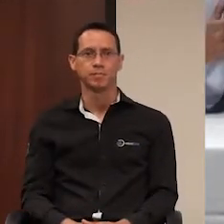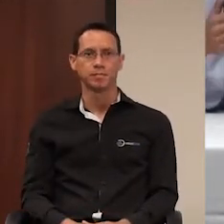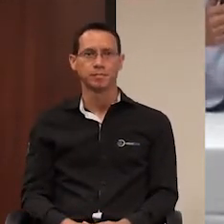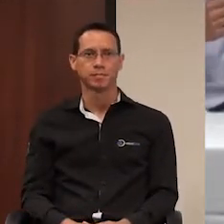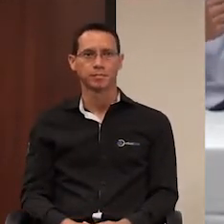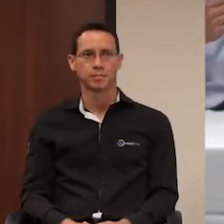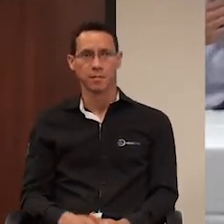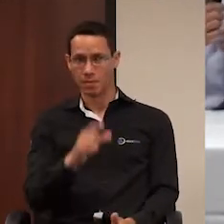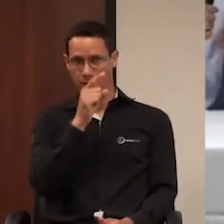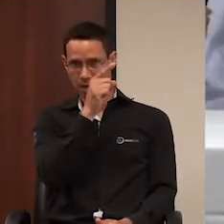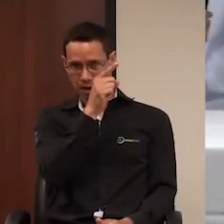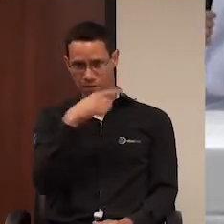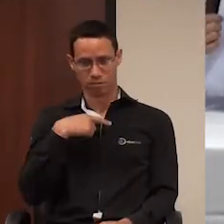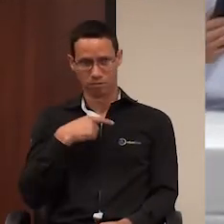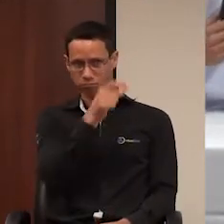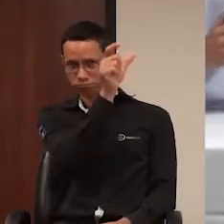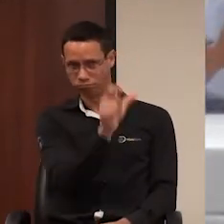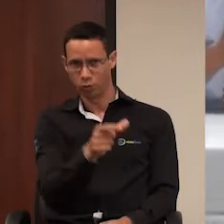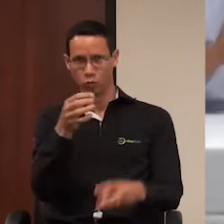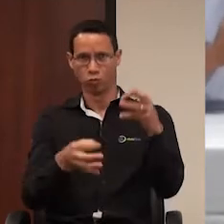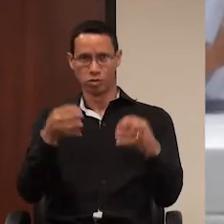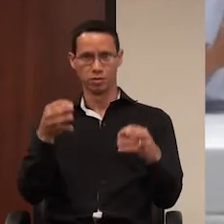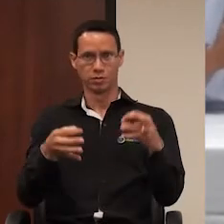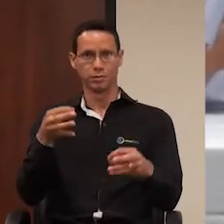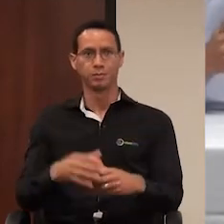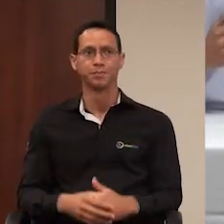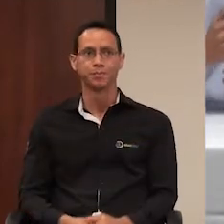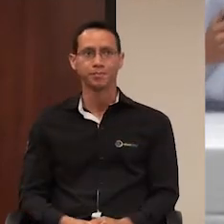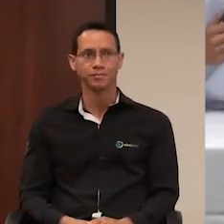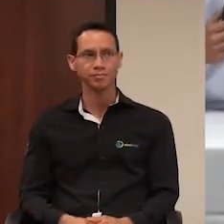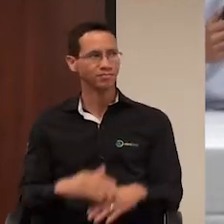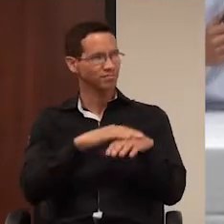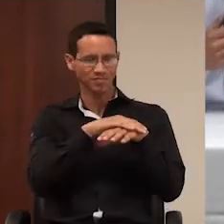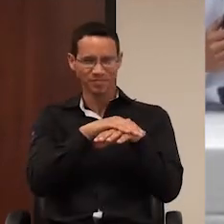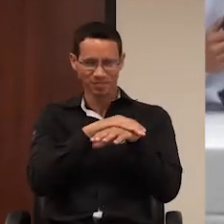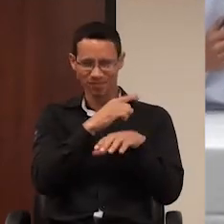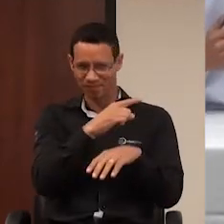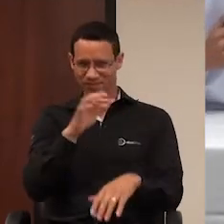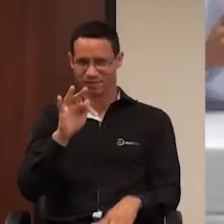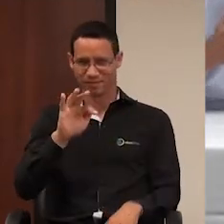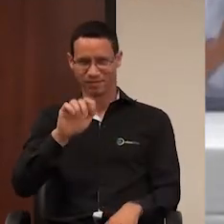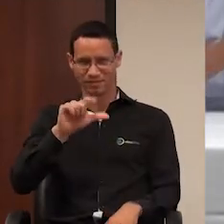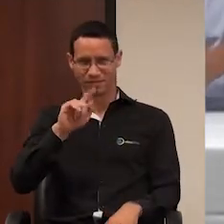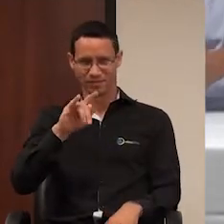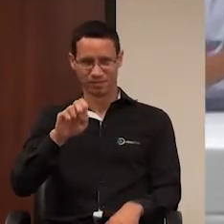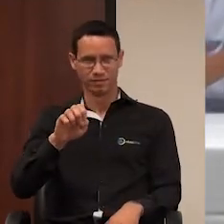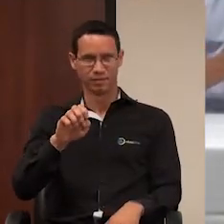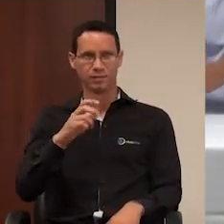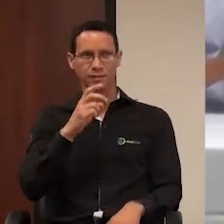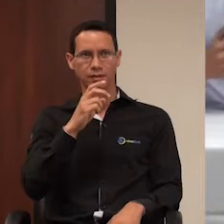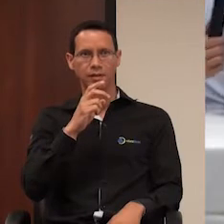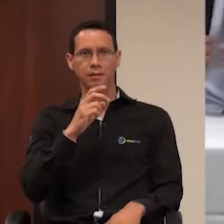Inclusive lá, teve até um juiz, eu estava até conversando com o Felipe, talvez fosse, era a atitude que eu